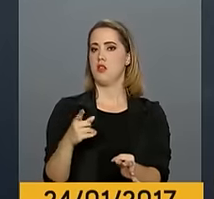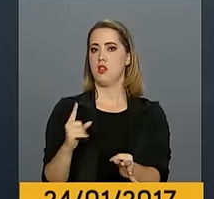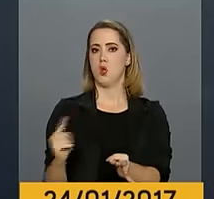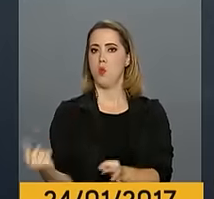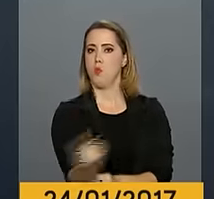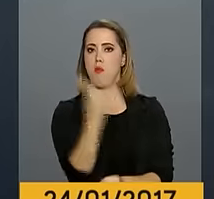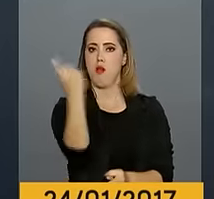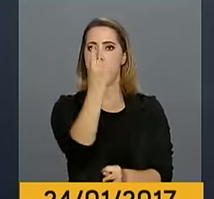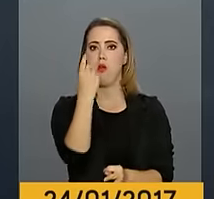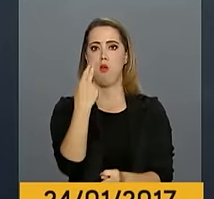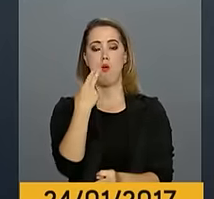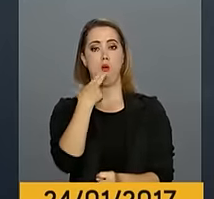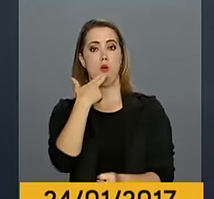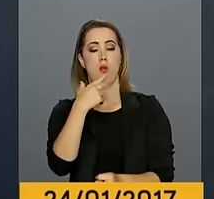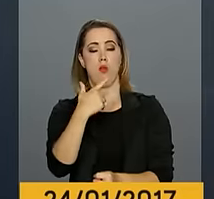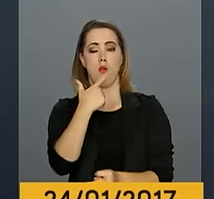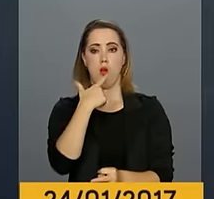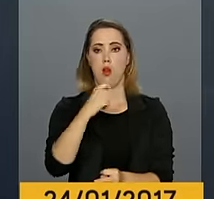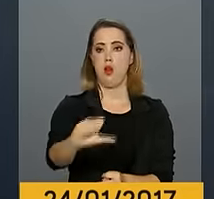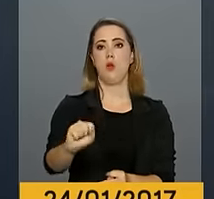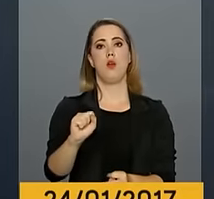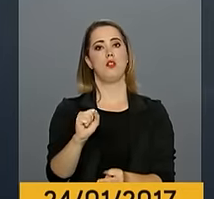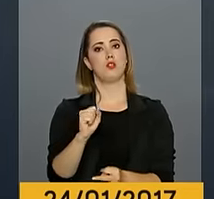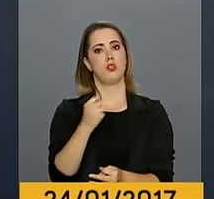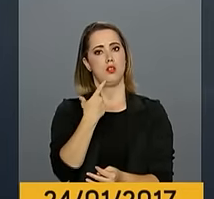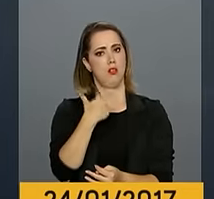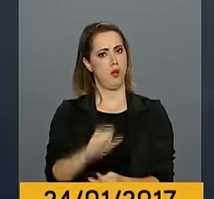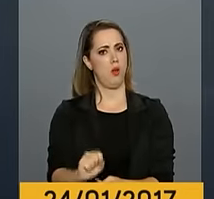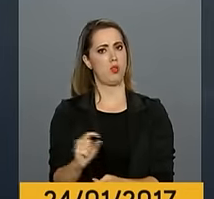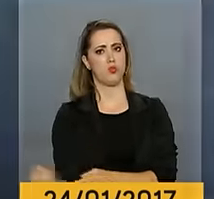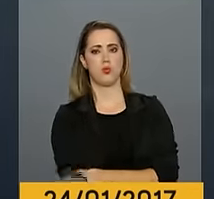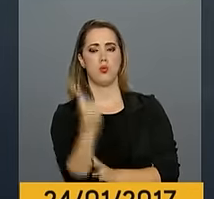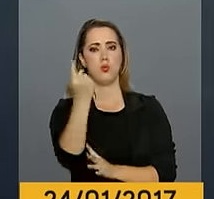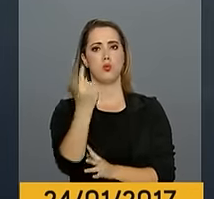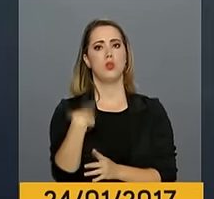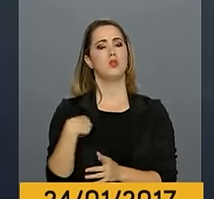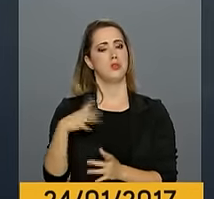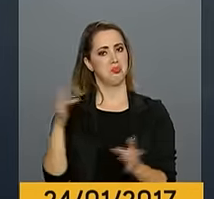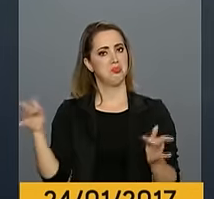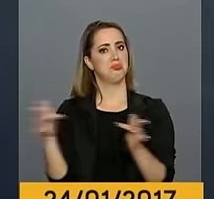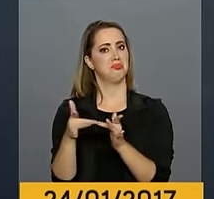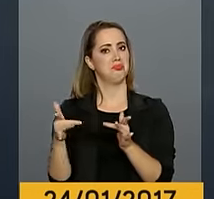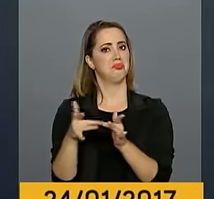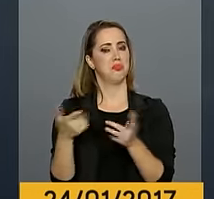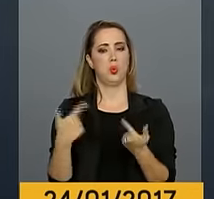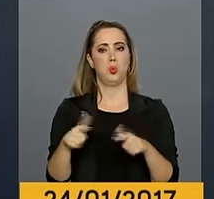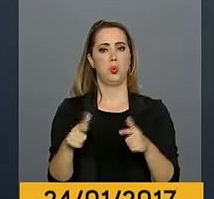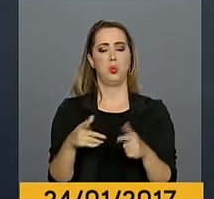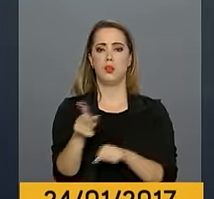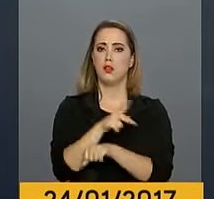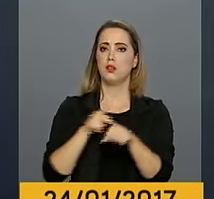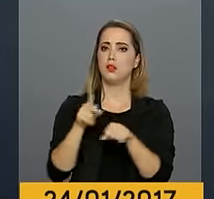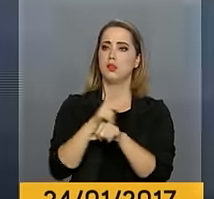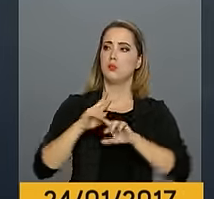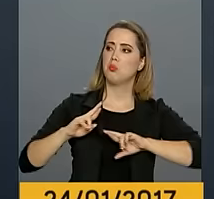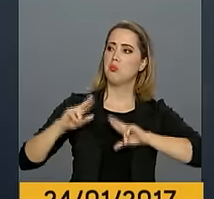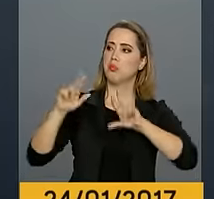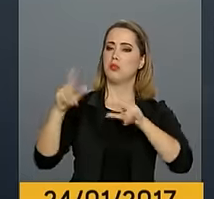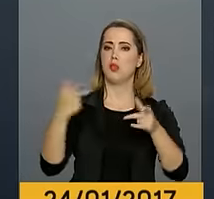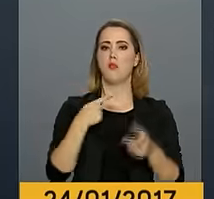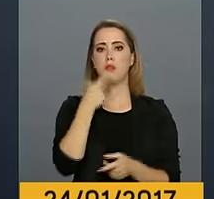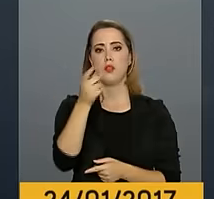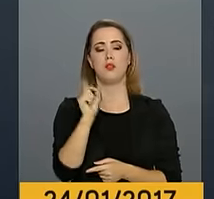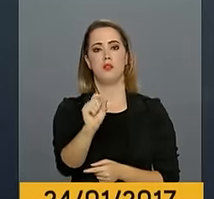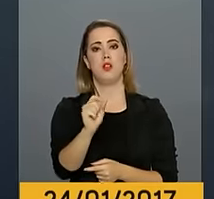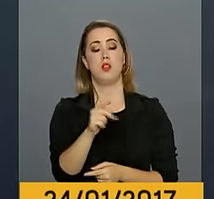é uma linguagem muito, muito bem acolhida, né? E sem divergências, porque não há país, quando eu vejo a menção ao presidente